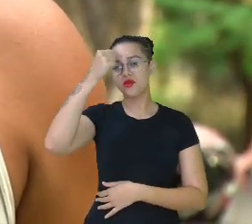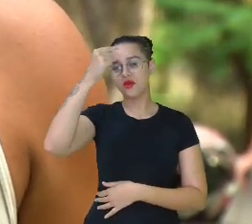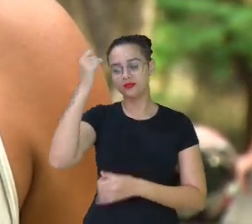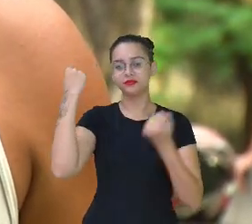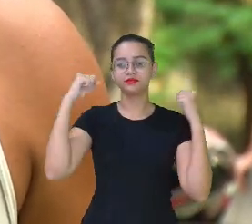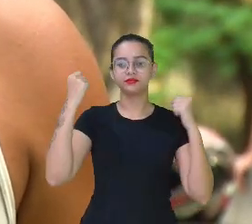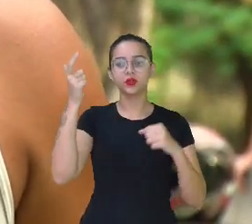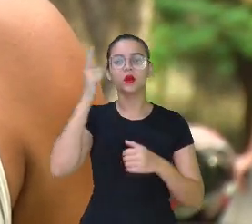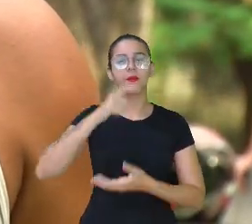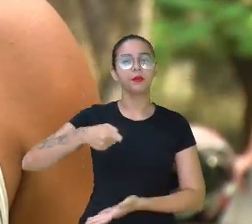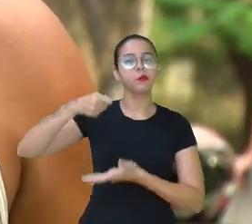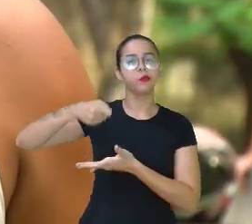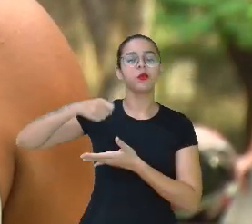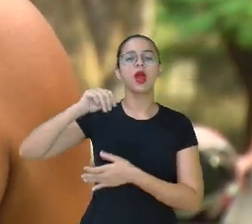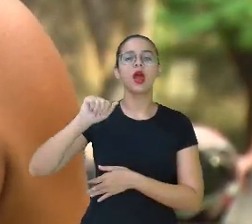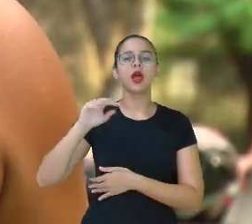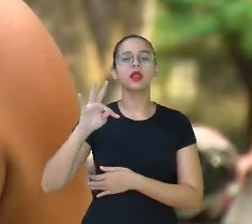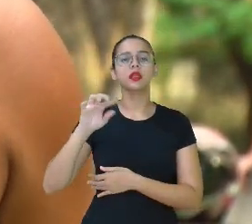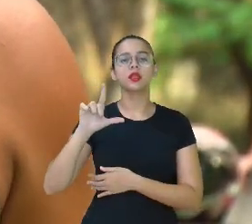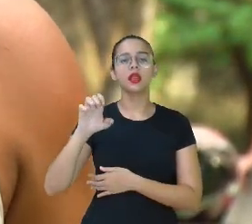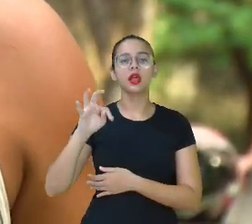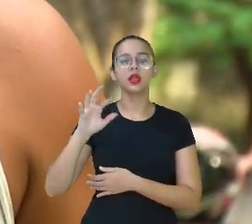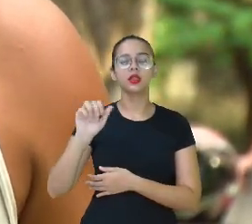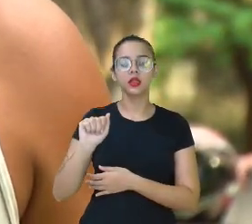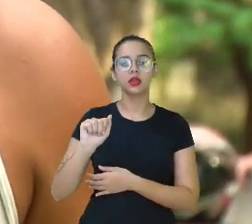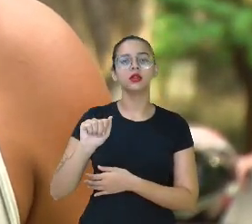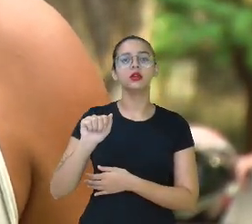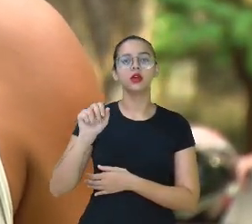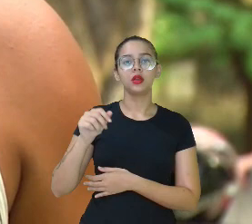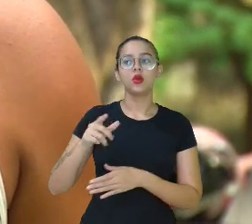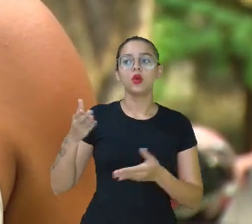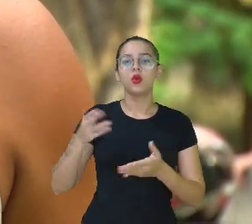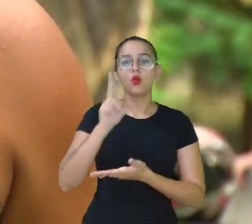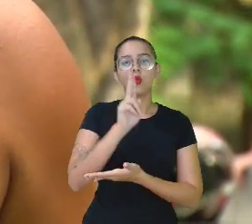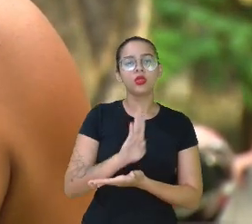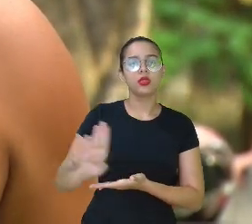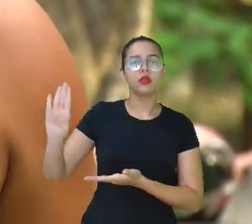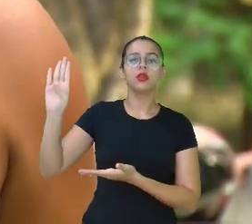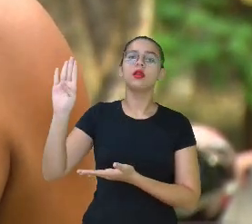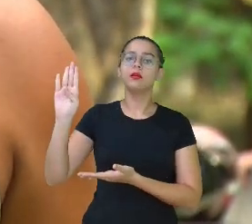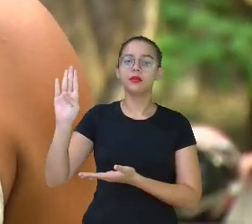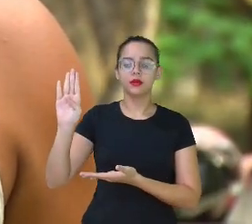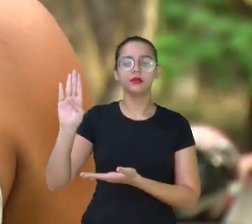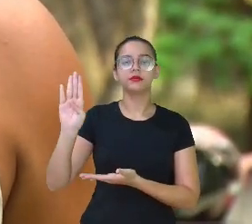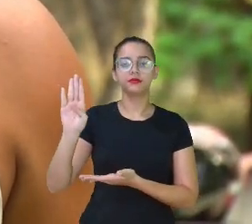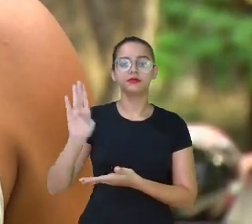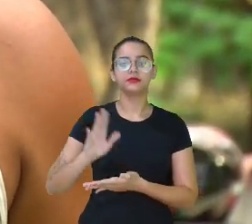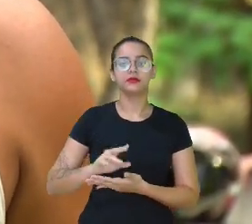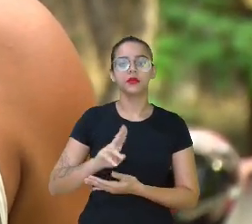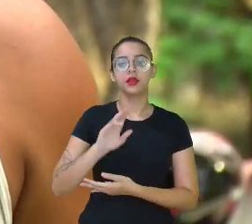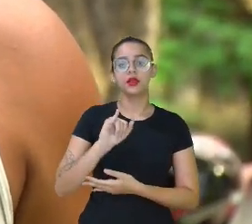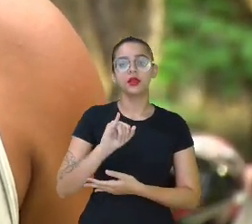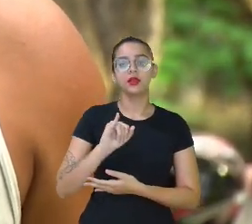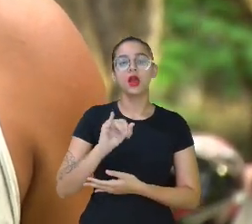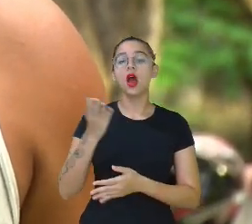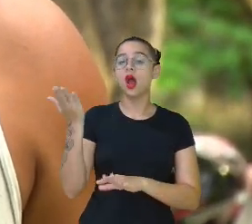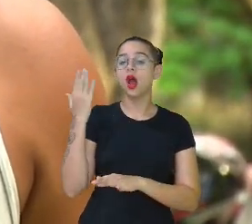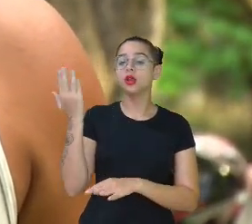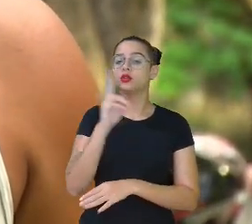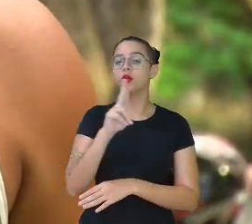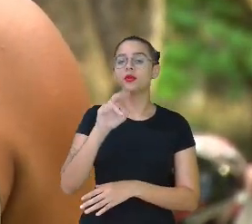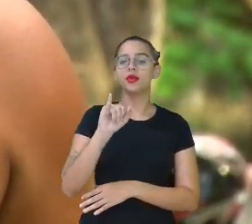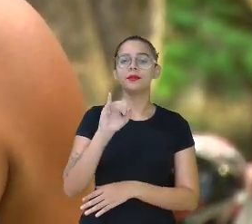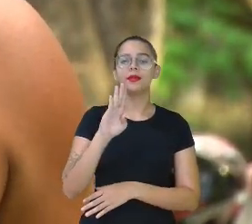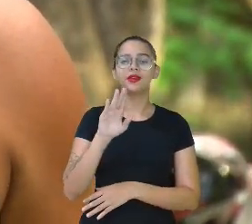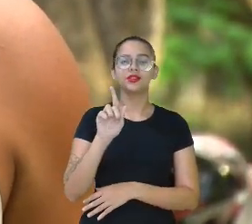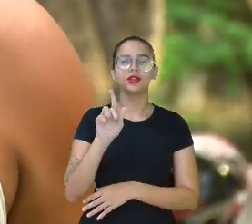ganhei o Bolsa Atleta, estudei na universidade, hoje é Unibra, né, no presente, fui da faculdade IBGM e